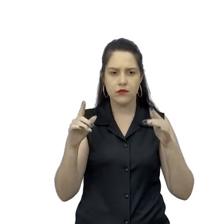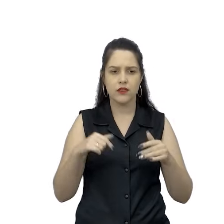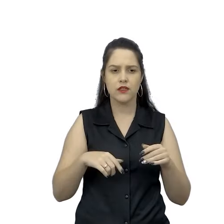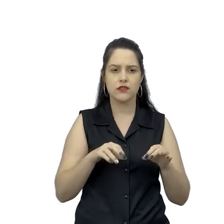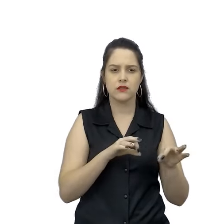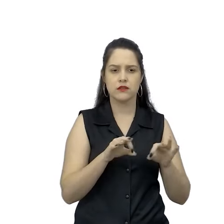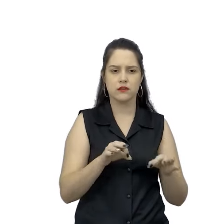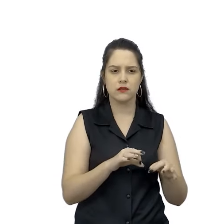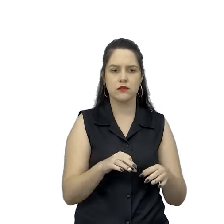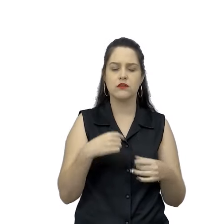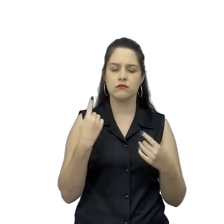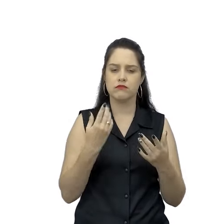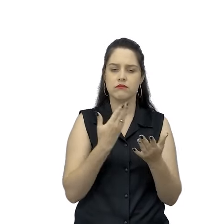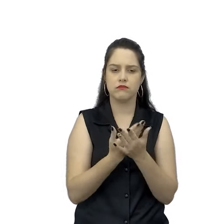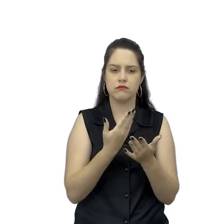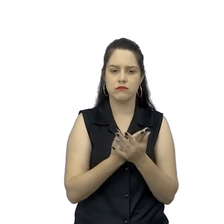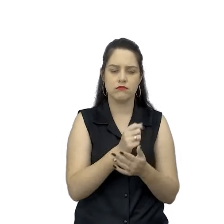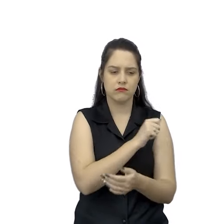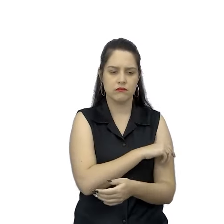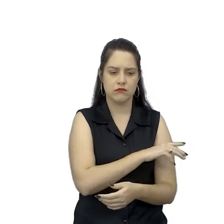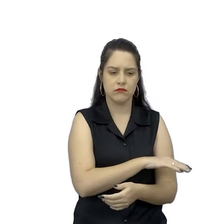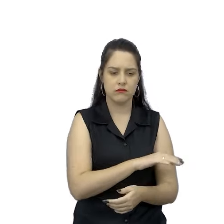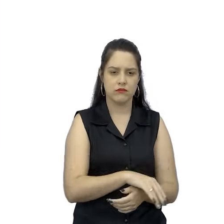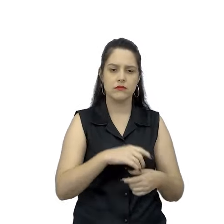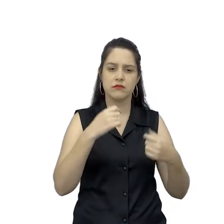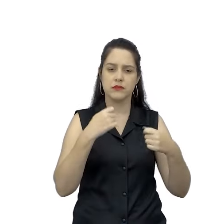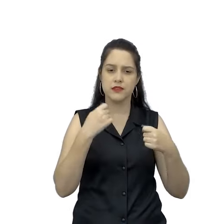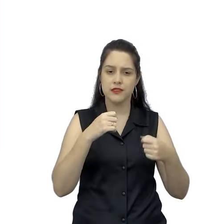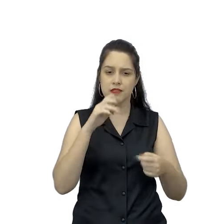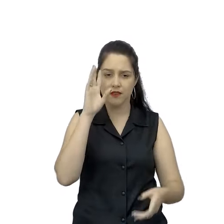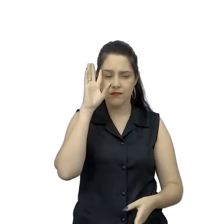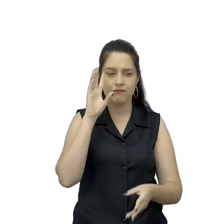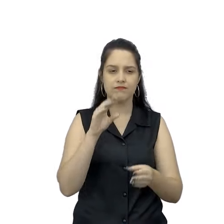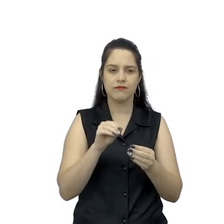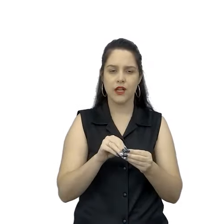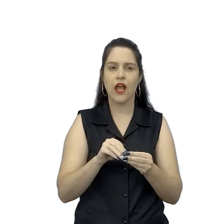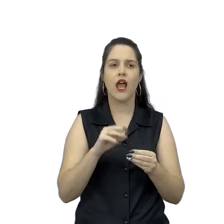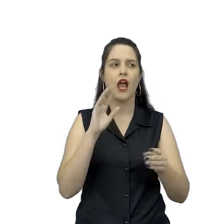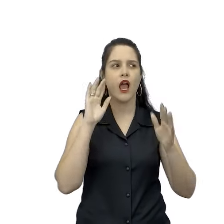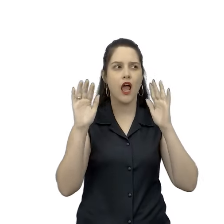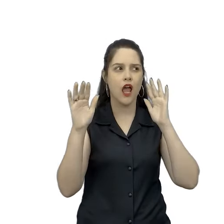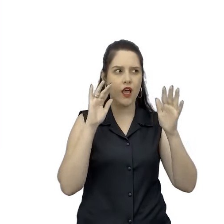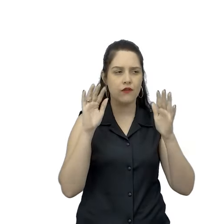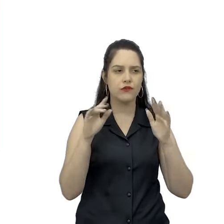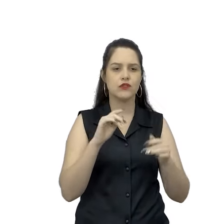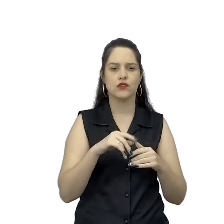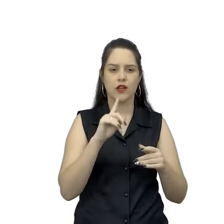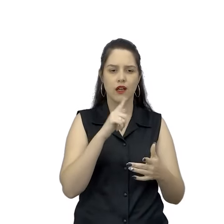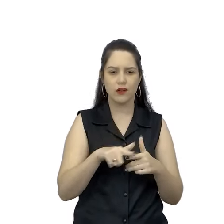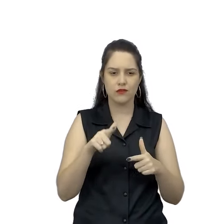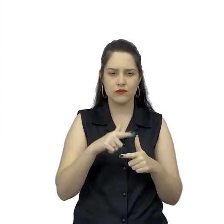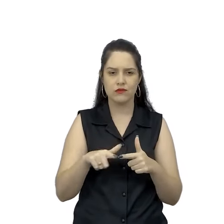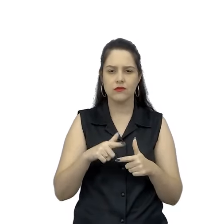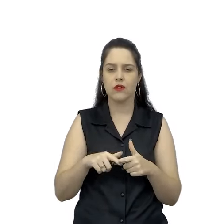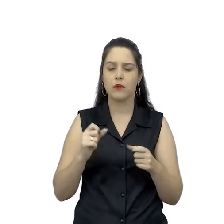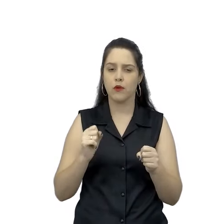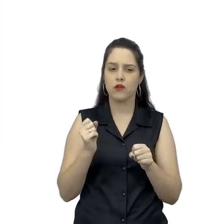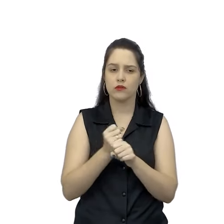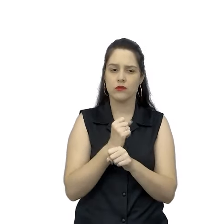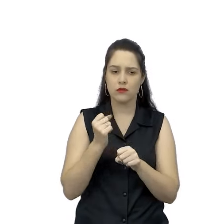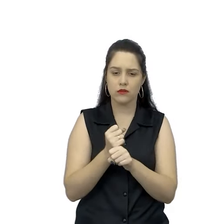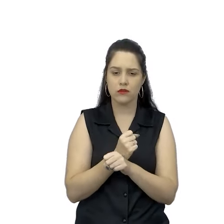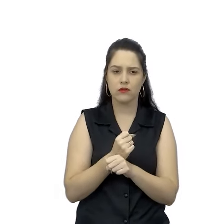E dentro dessa sugestão de roteiro, ele necessita refletir sobre essas ações, né? Para que ele possa construir um